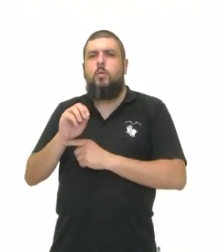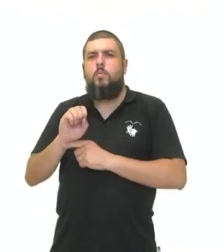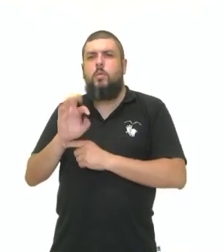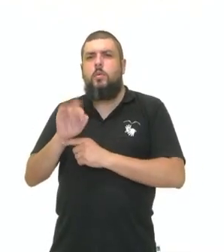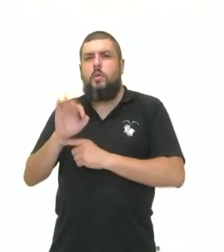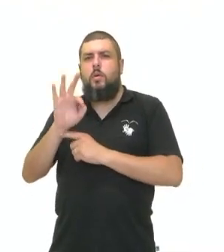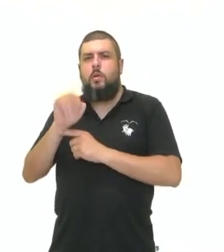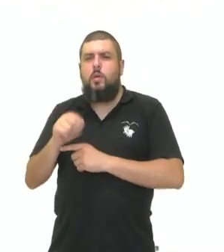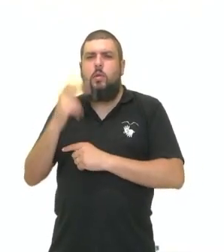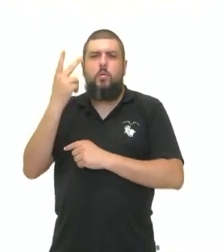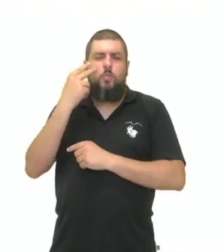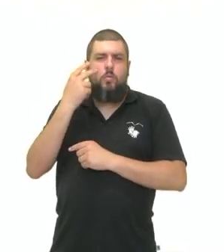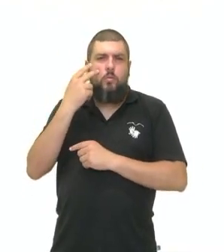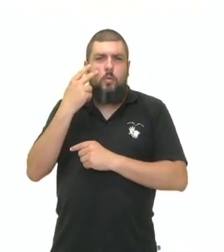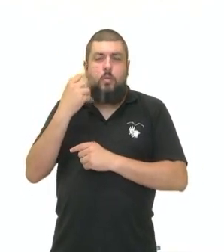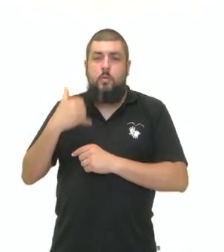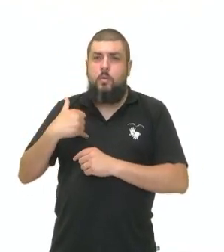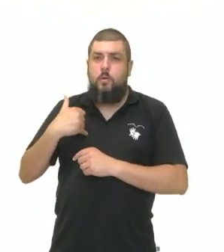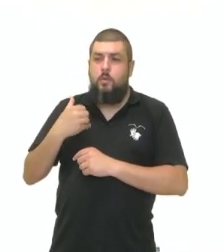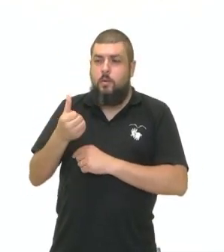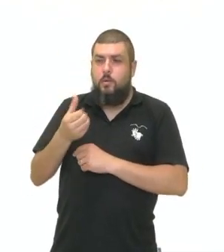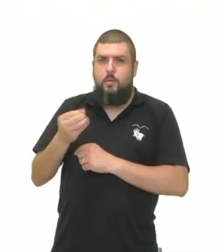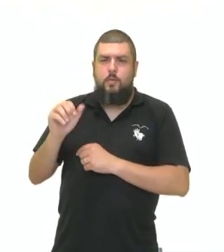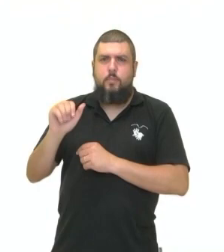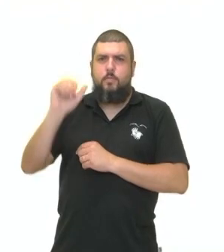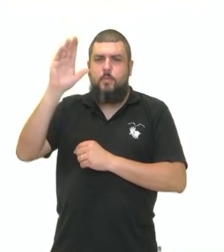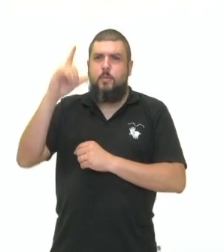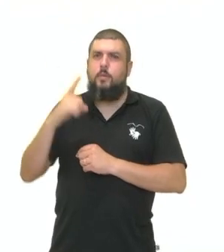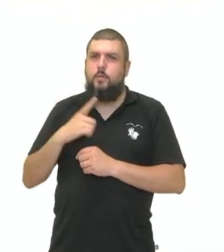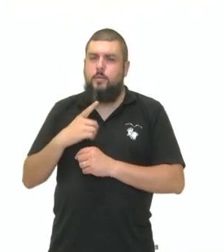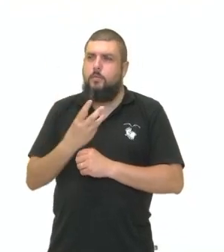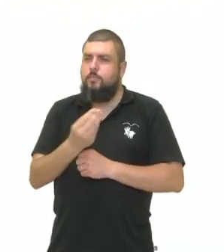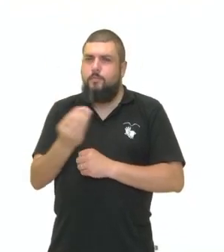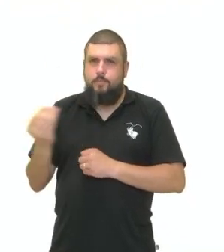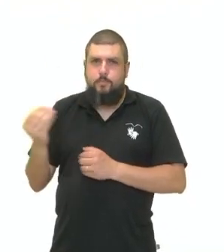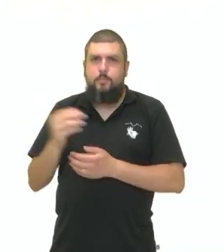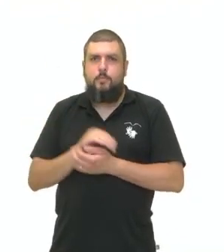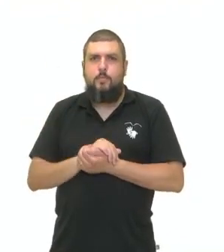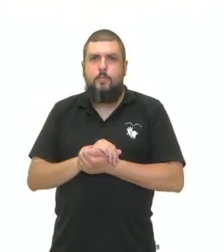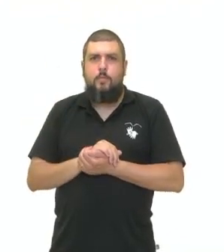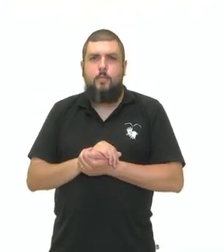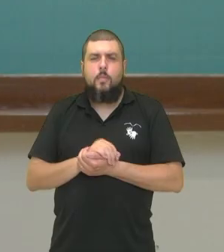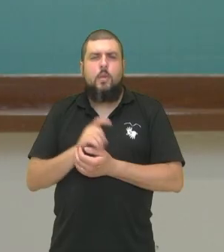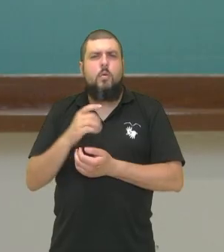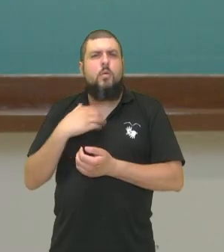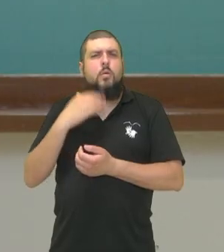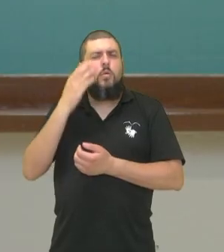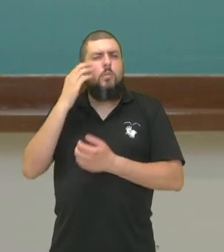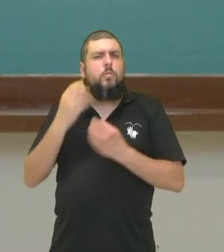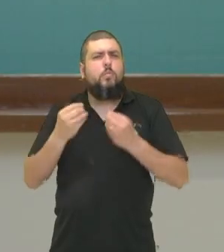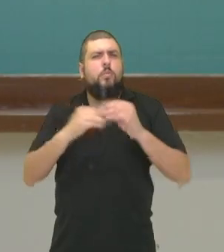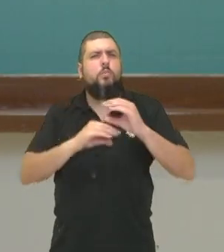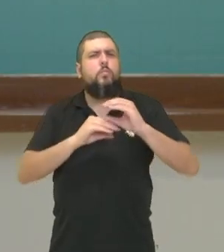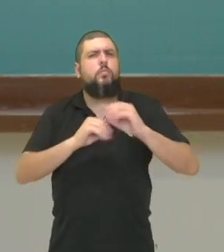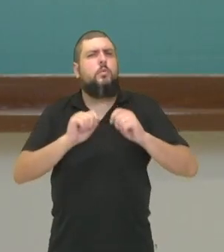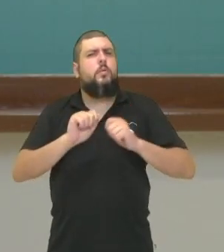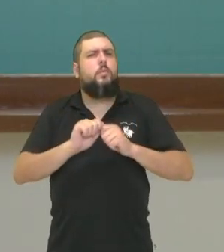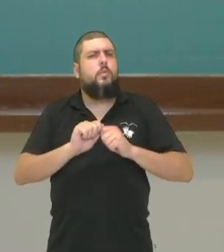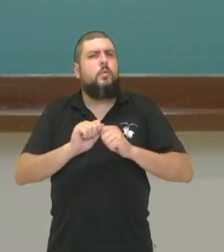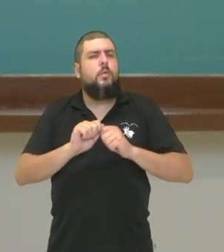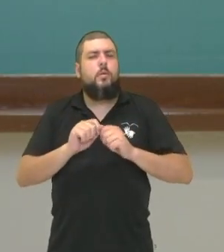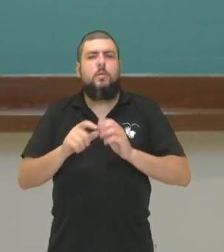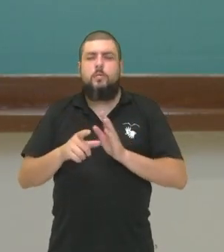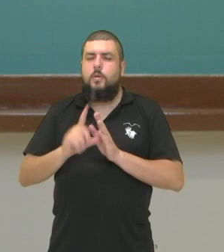especialmente após completar 60 anos? Pensando nisso, você saberia dizer a função da próstata? Eu acabei